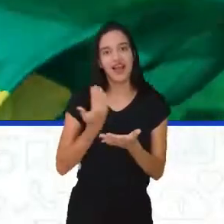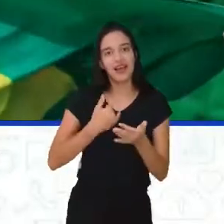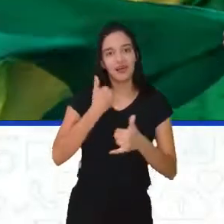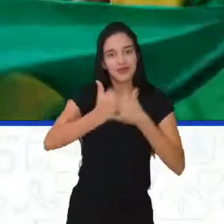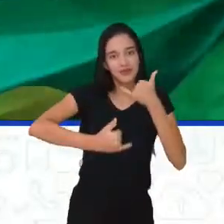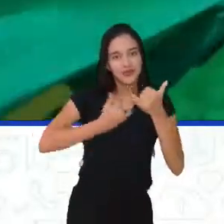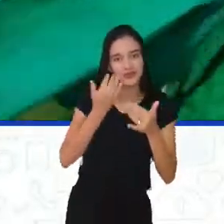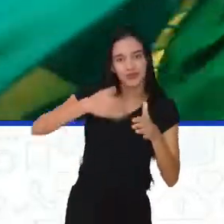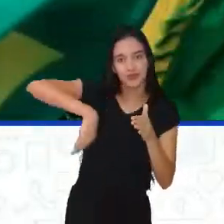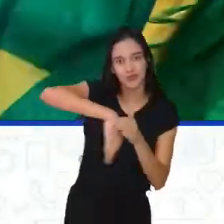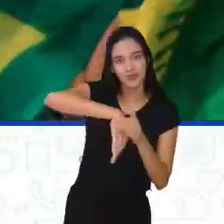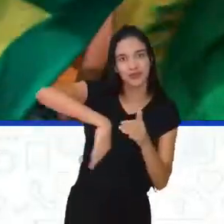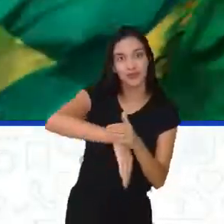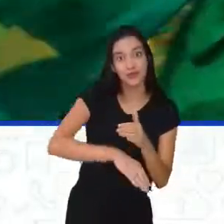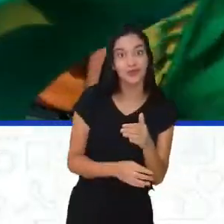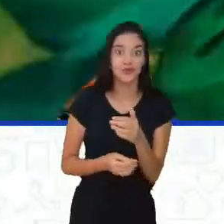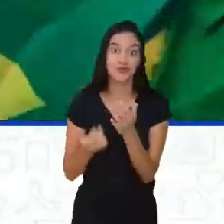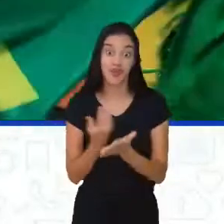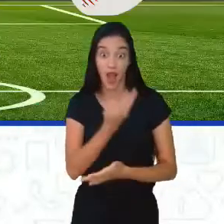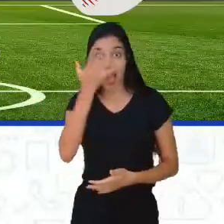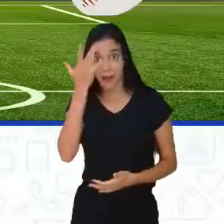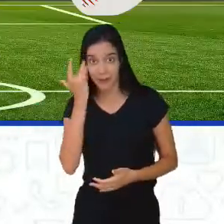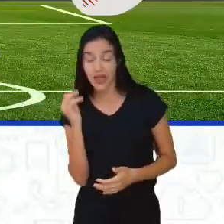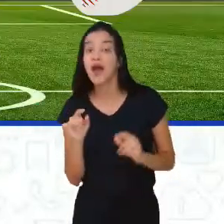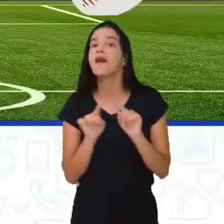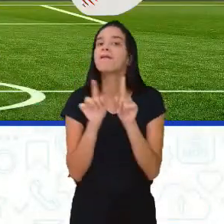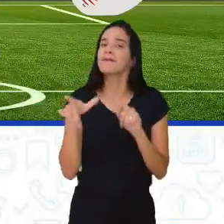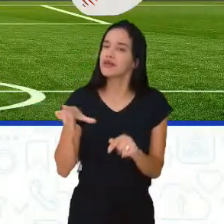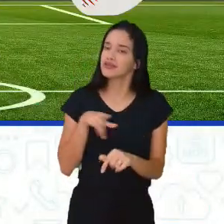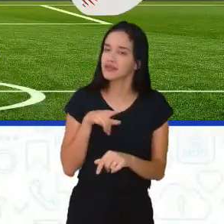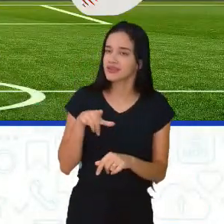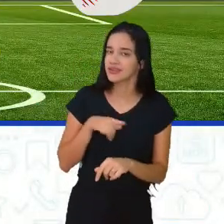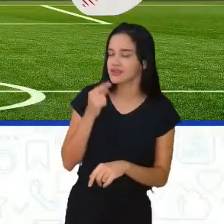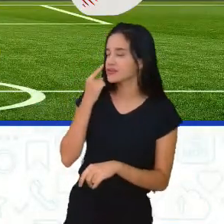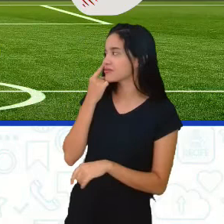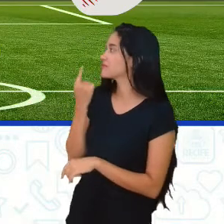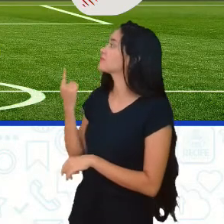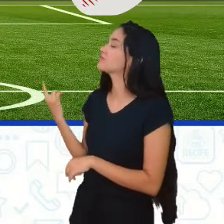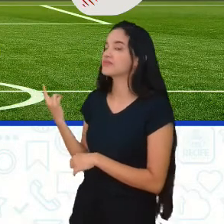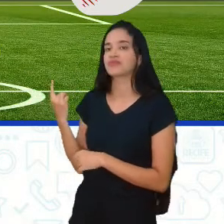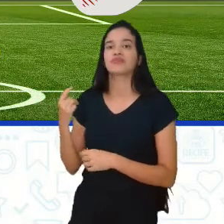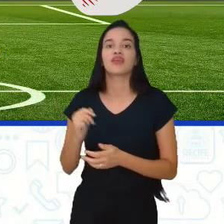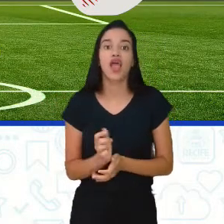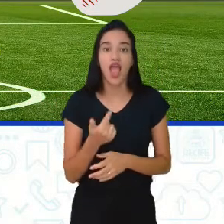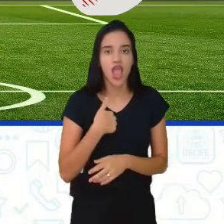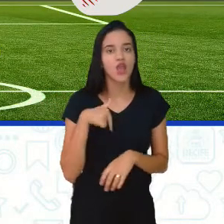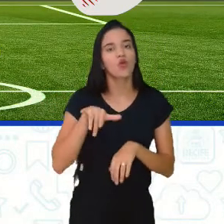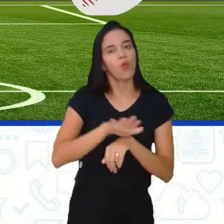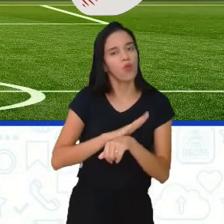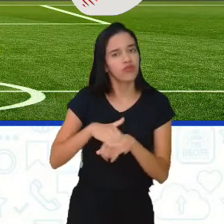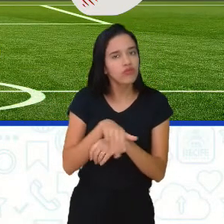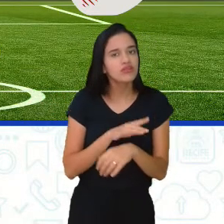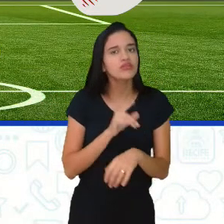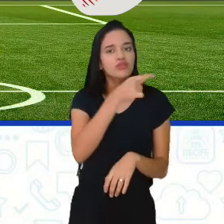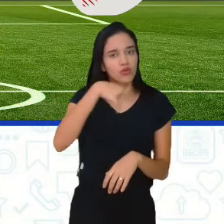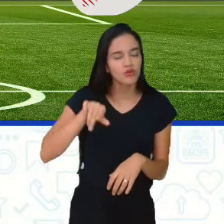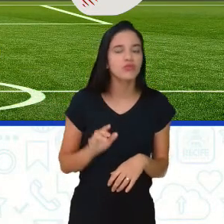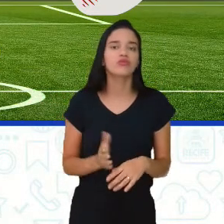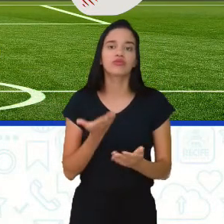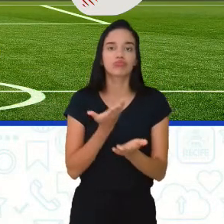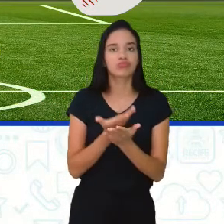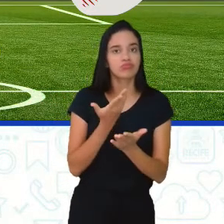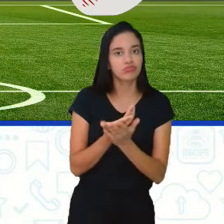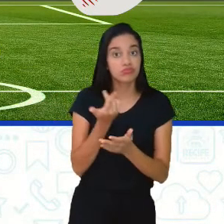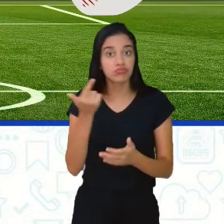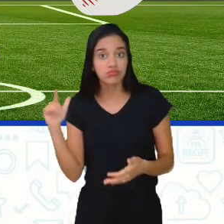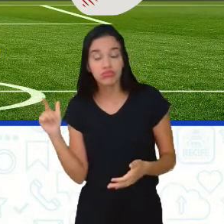o jogo que vai acontecer amanhã. Mas ainda temos o que falar, né? Eu já conversei com vocês em outras aulas